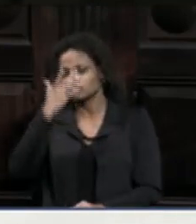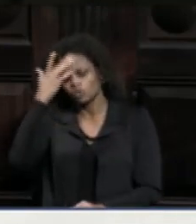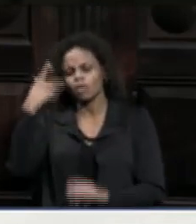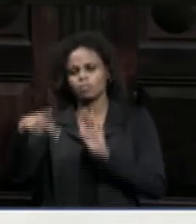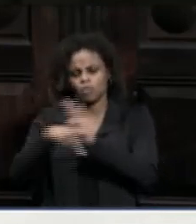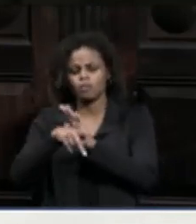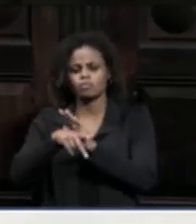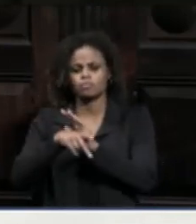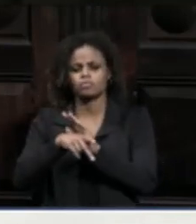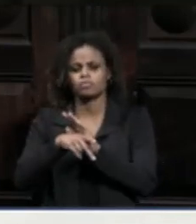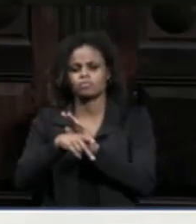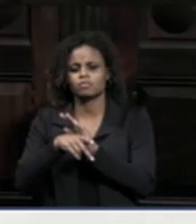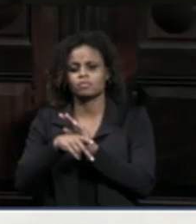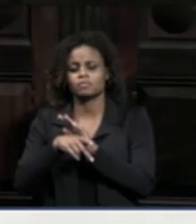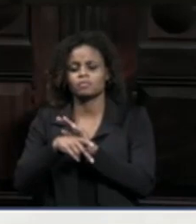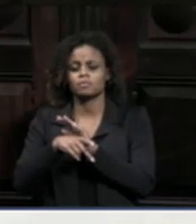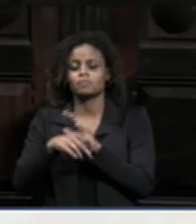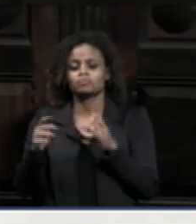seus ausentes,